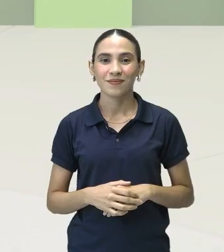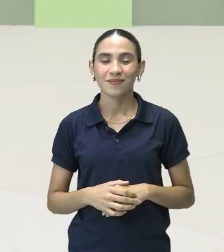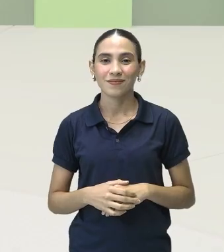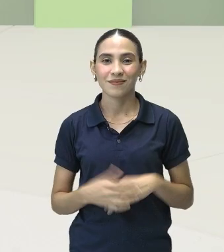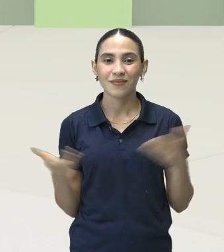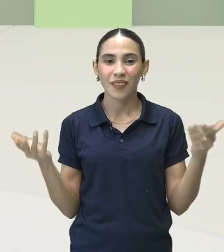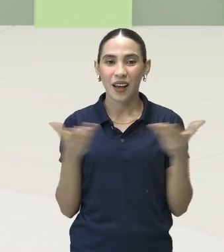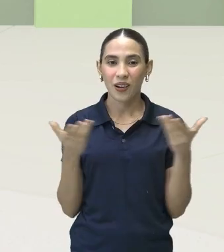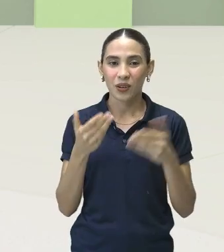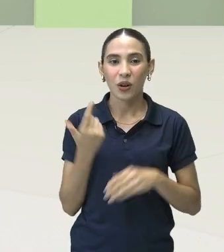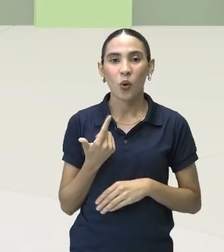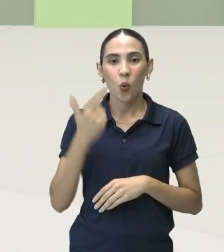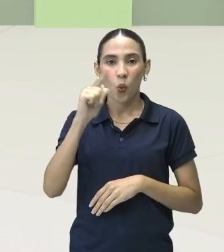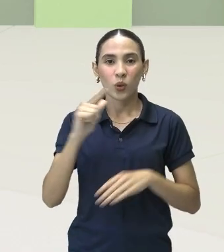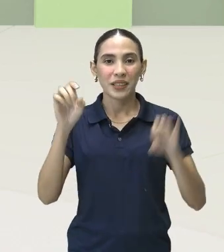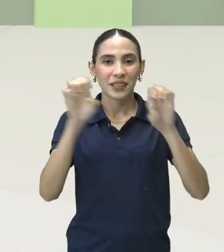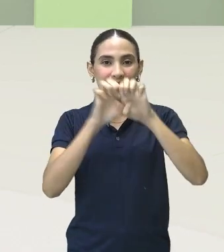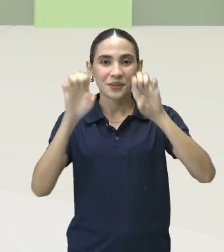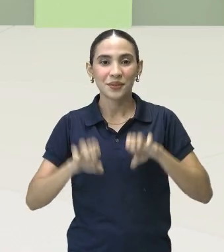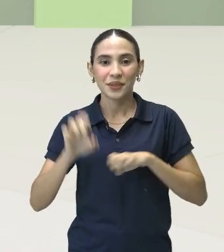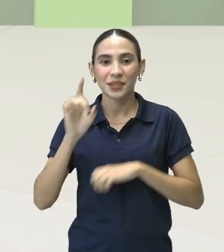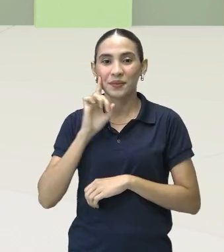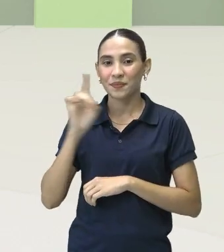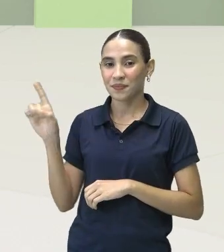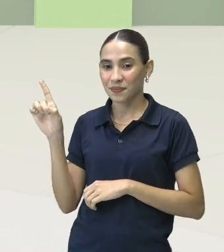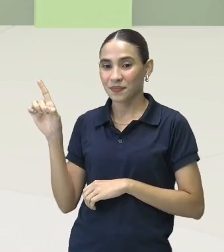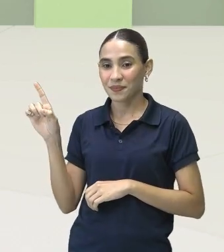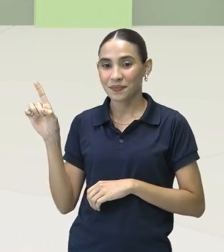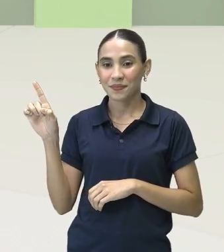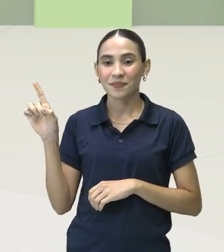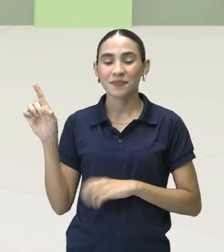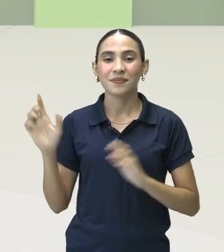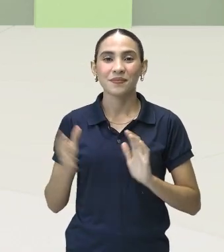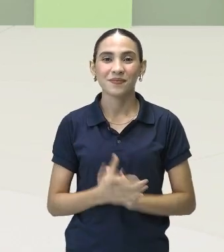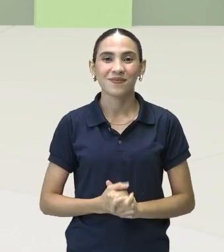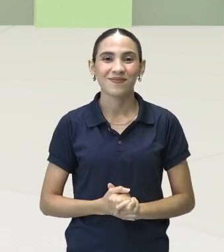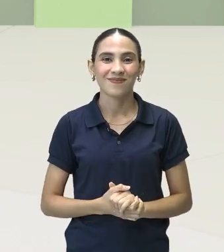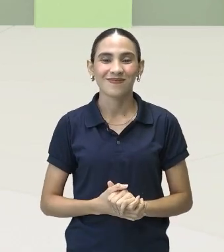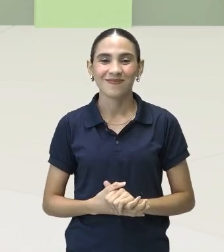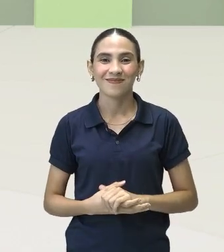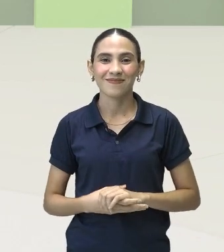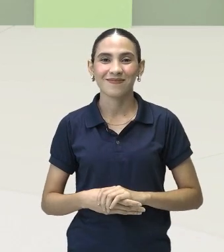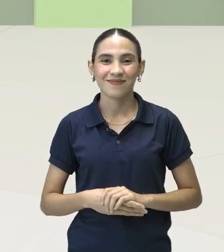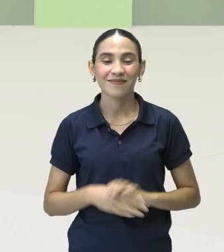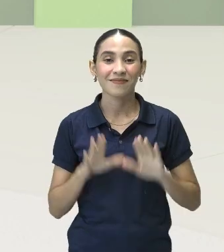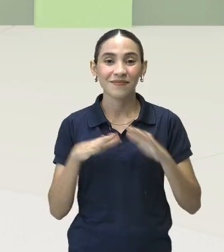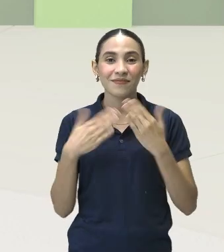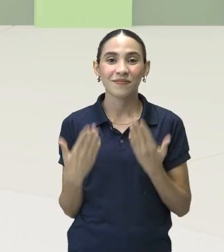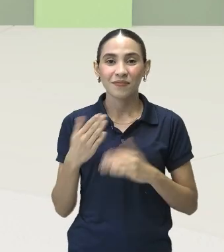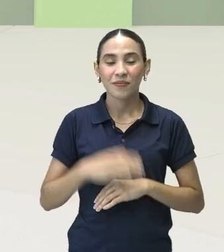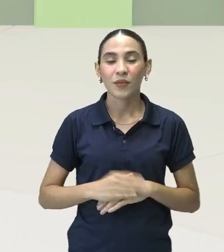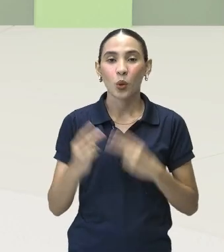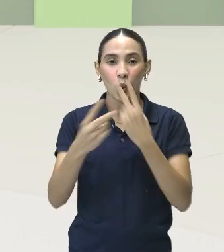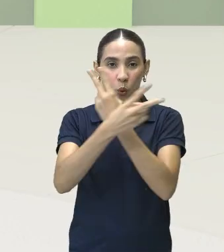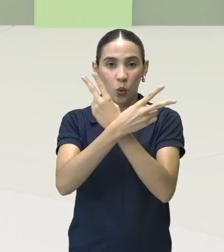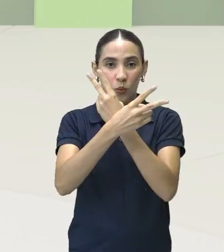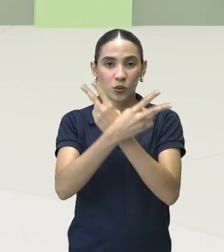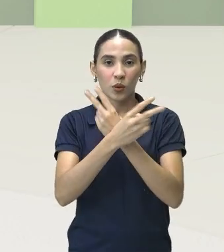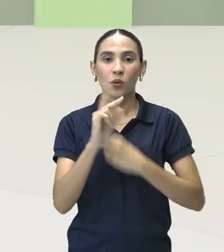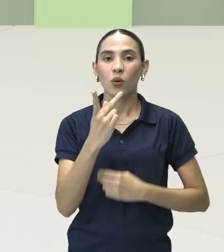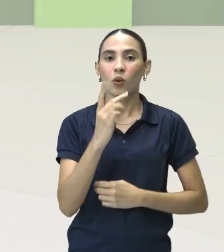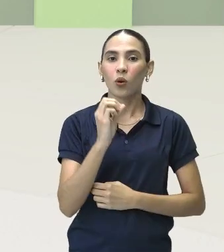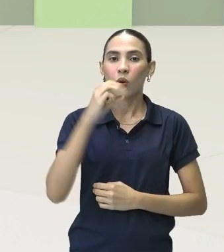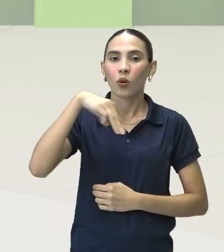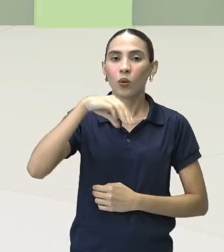Agora vamos para uma outra estrutura, né? Nós estamos diante aqui do que nós chamamos de cromossomos